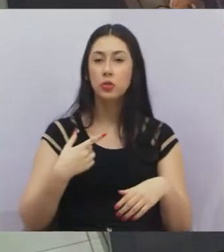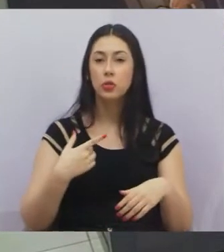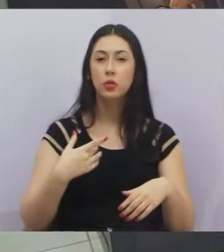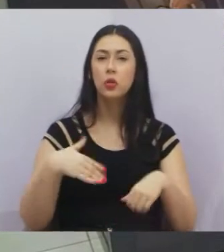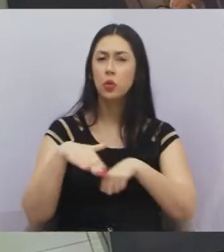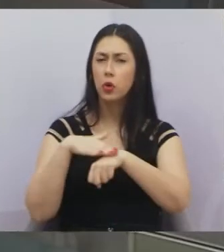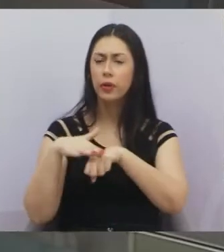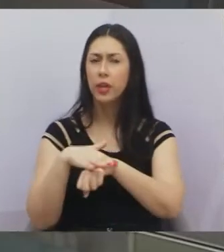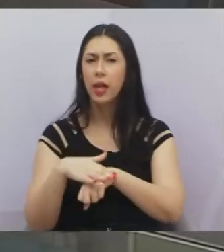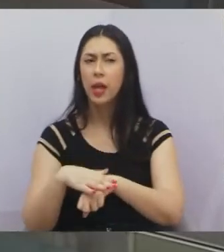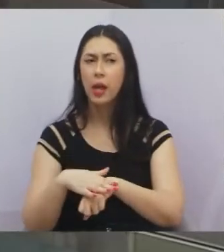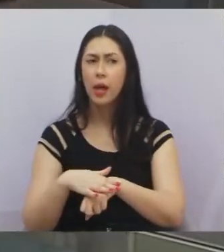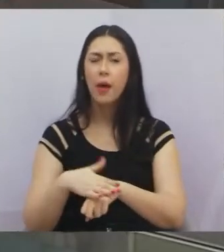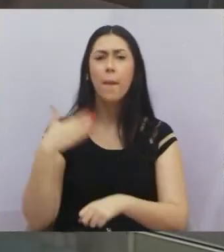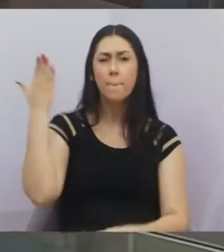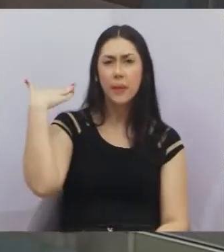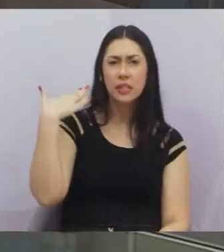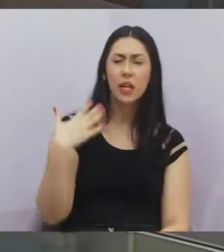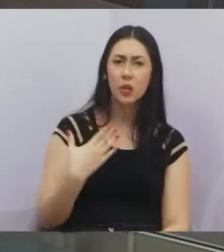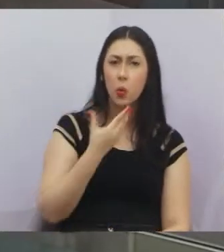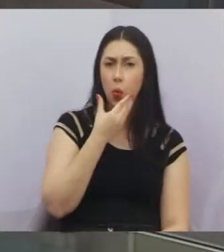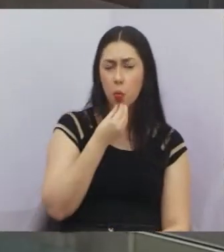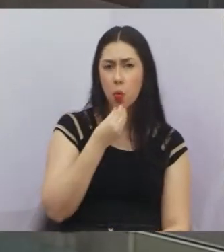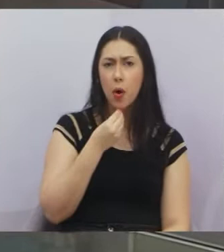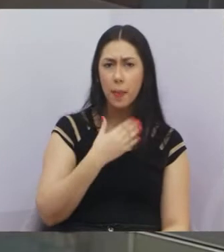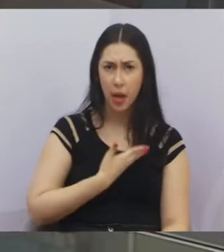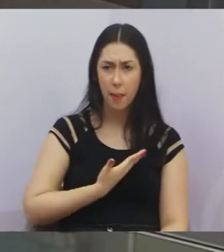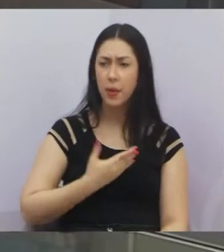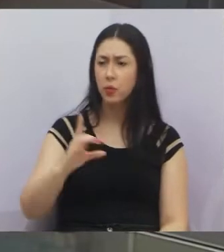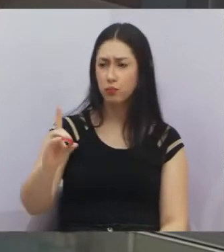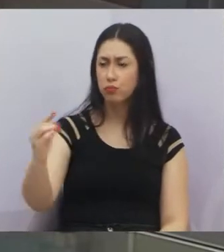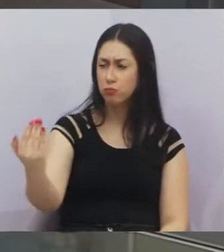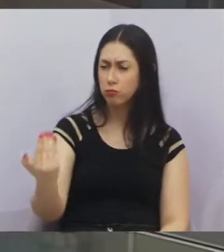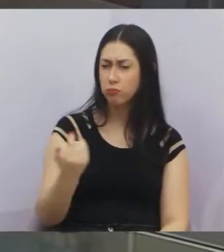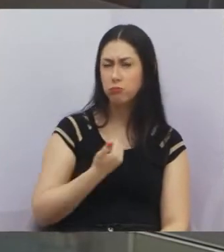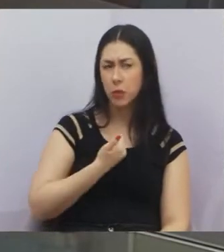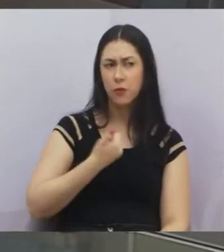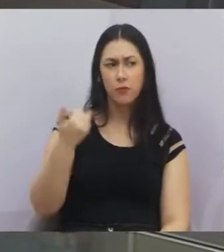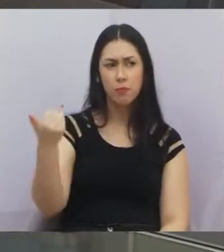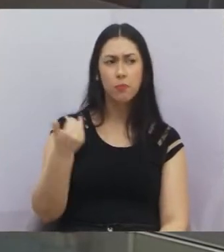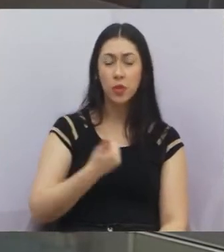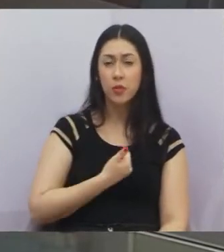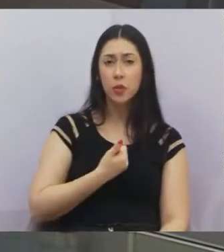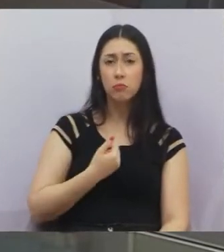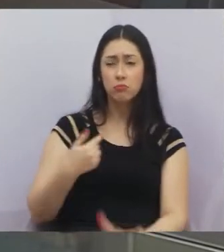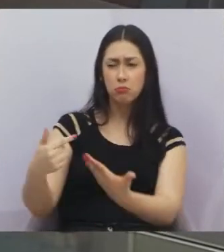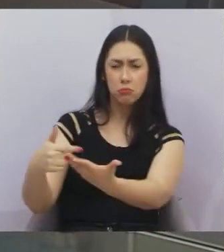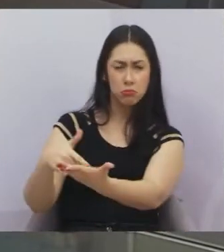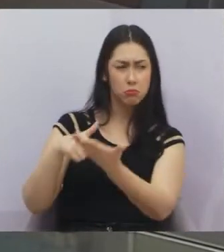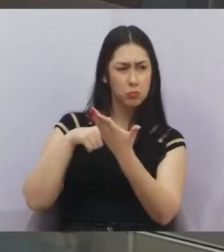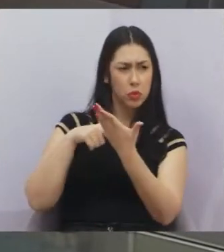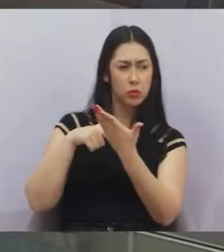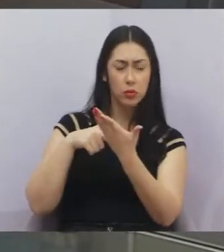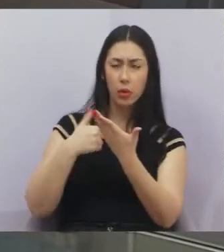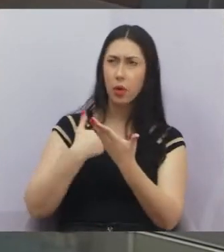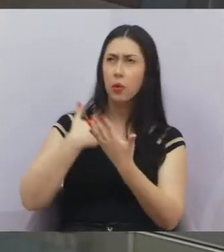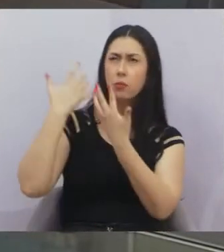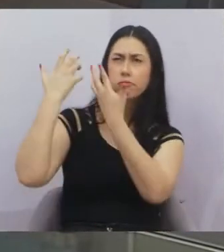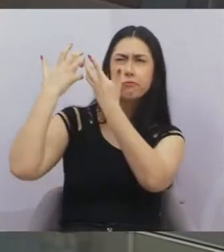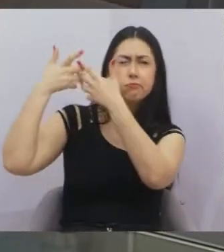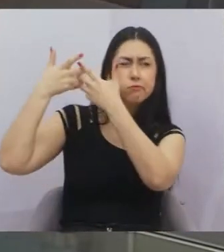me fez uma provocação na época, onde ele fez um apontamento para que eu